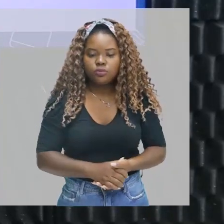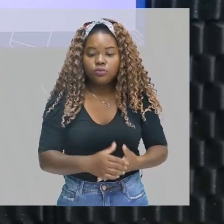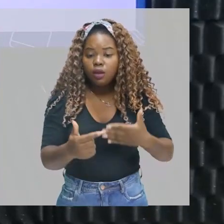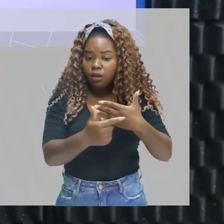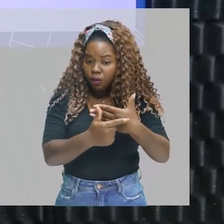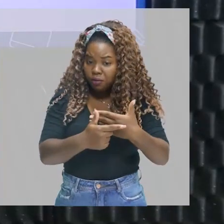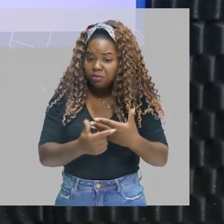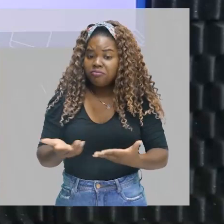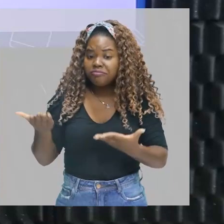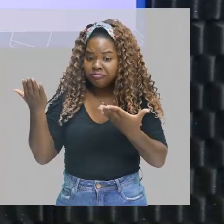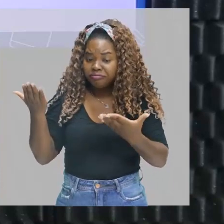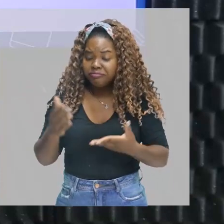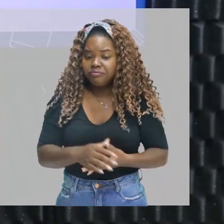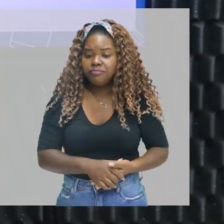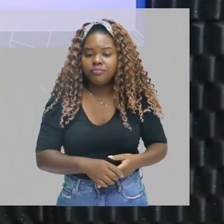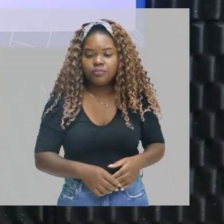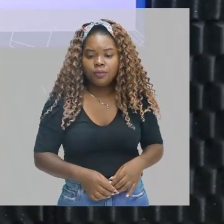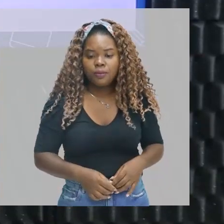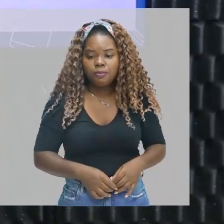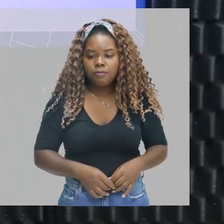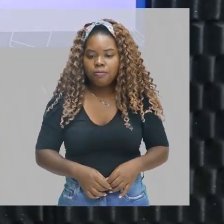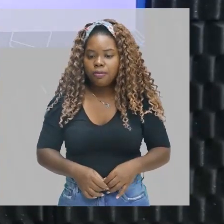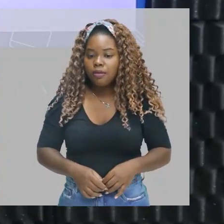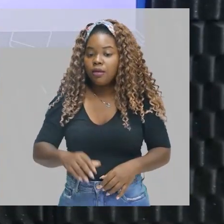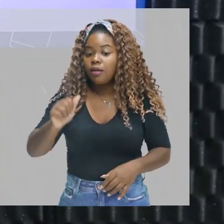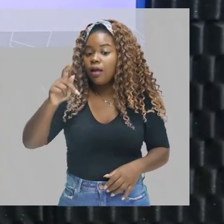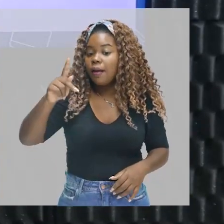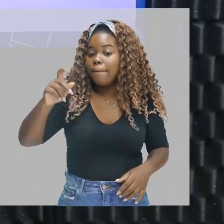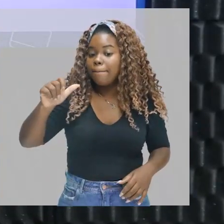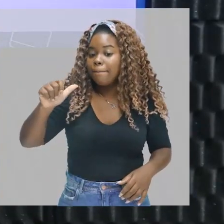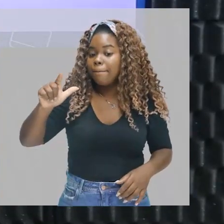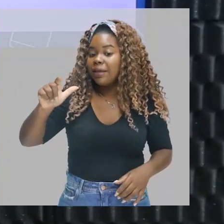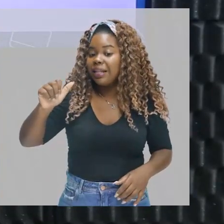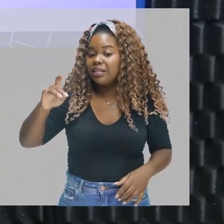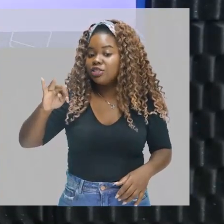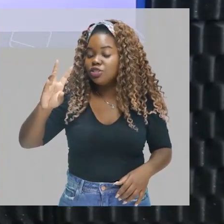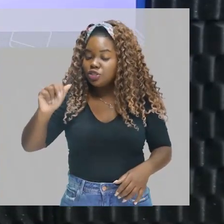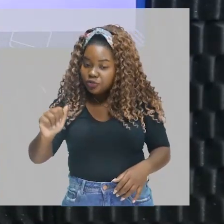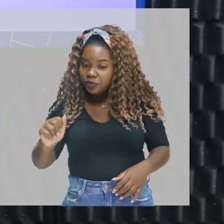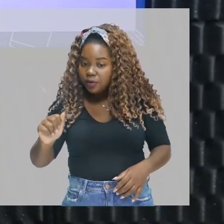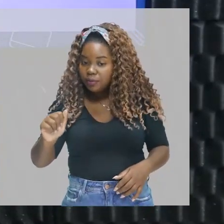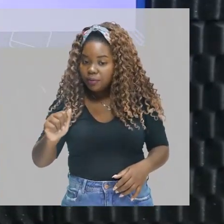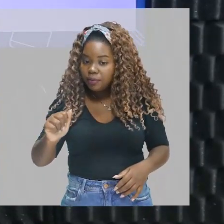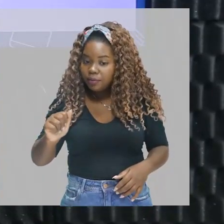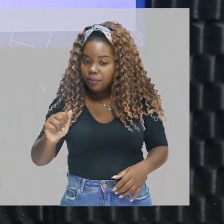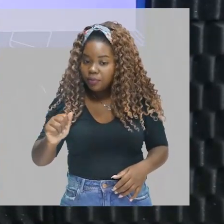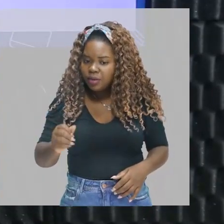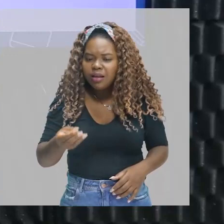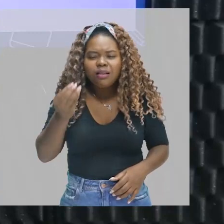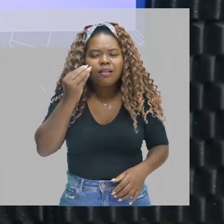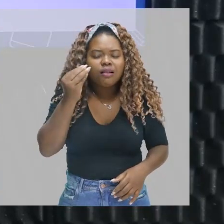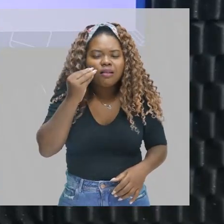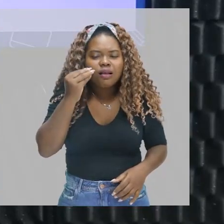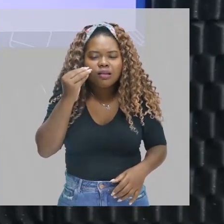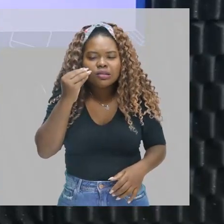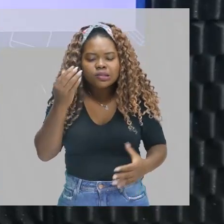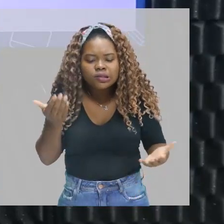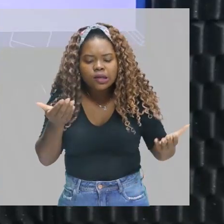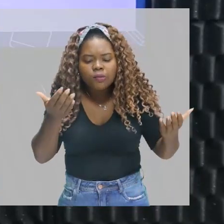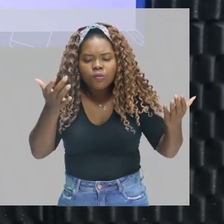função conativa ou apelativa, olha o nome, ela está apelando, ela está tentando